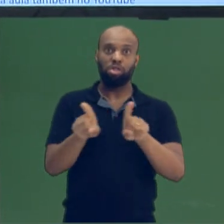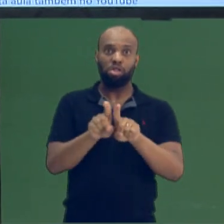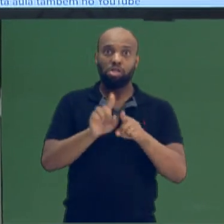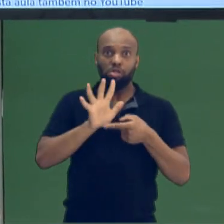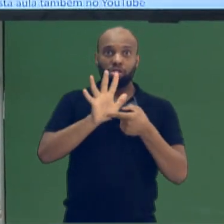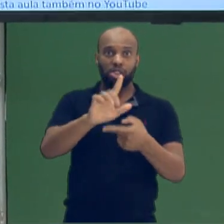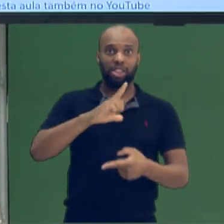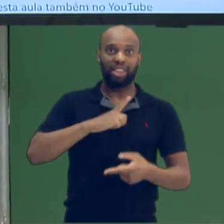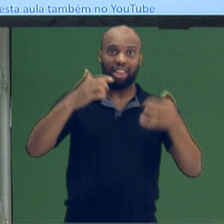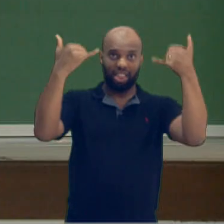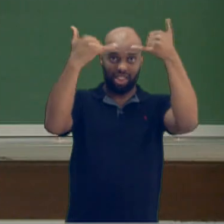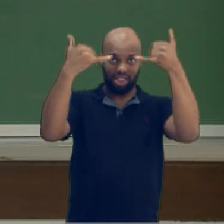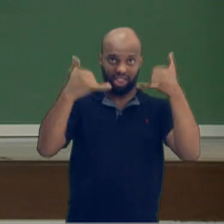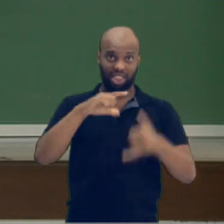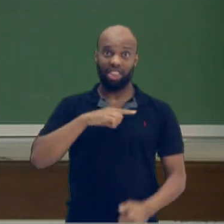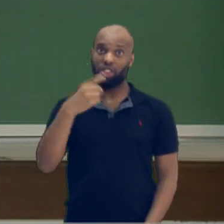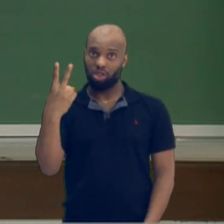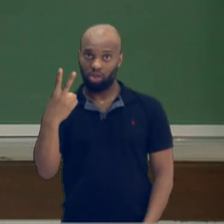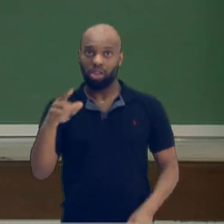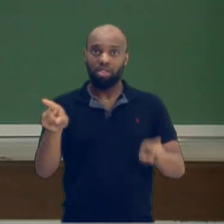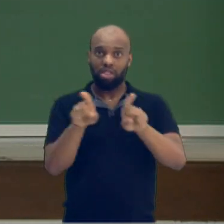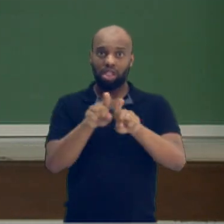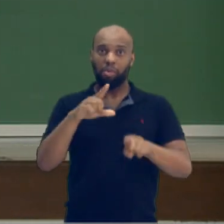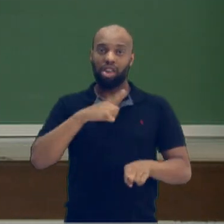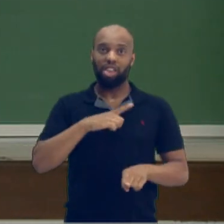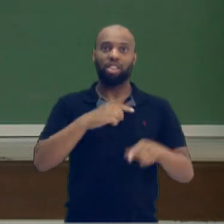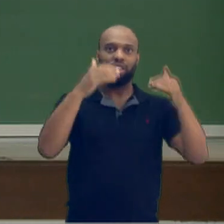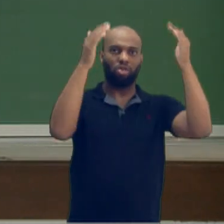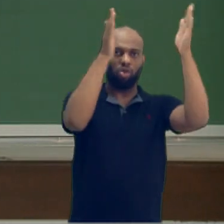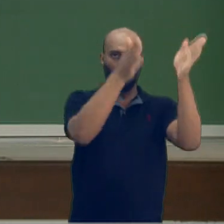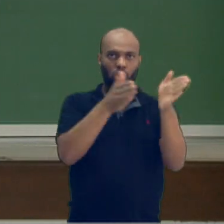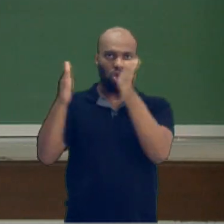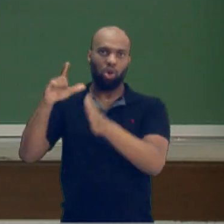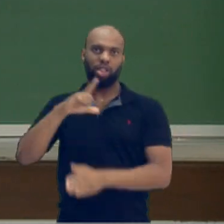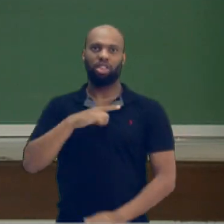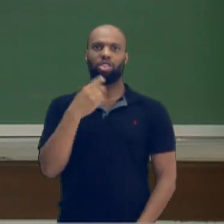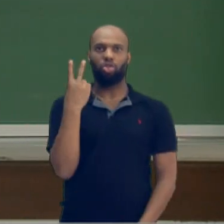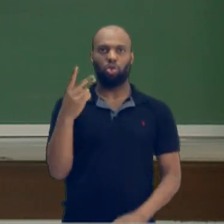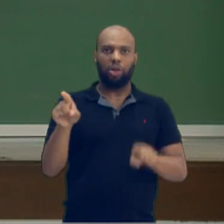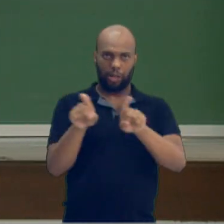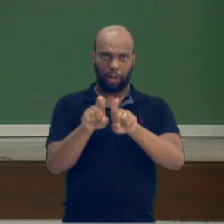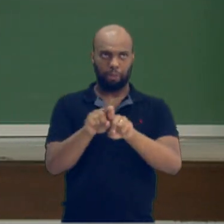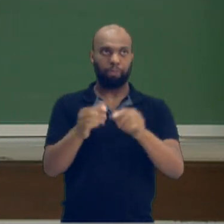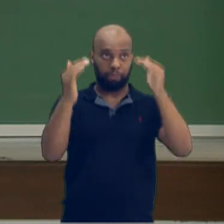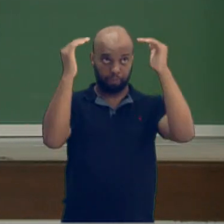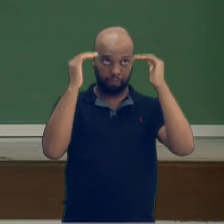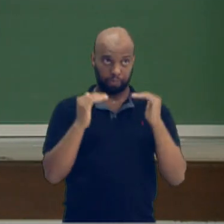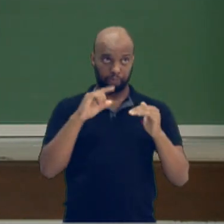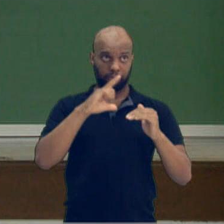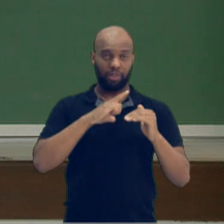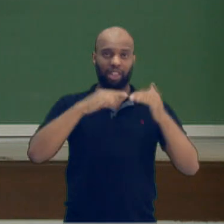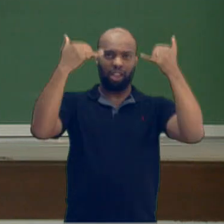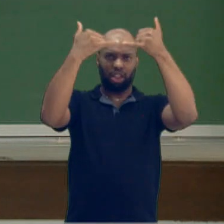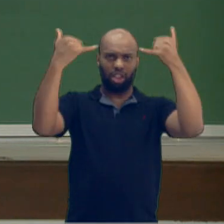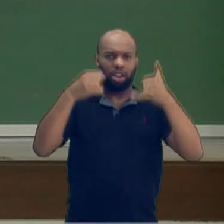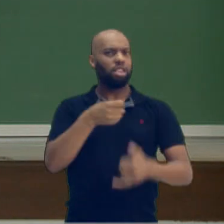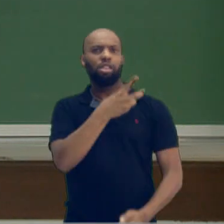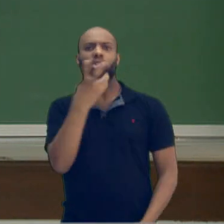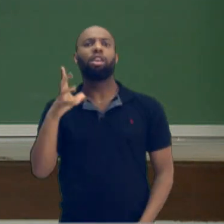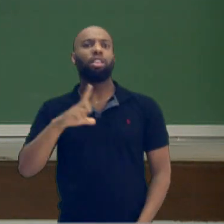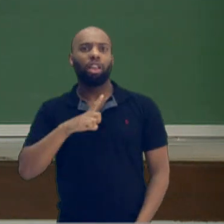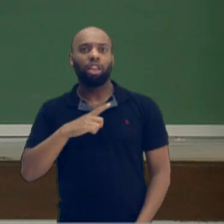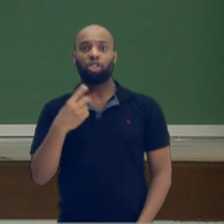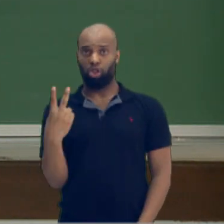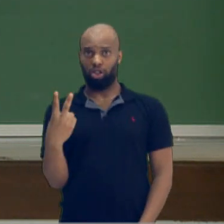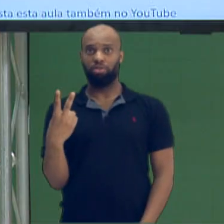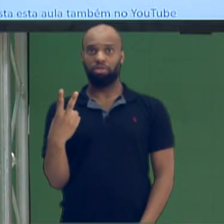vocês que tem duas linhas e duas colunas. No nosso segundo exemplo aqui, a gente tem quantas linhas nessa matriz?